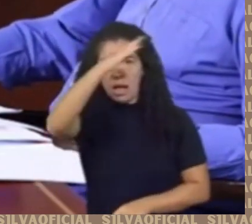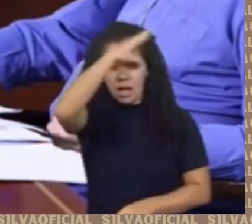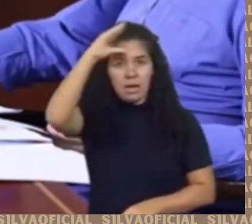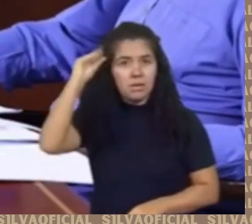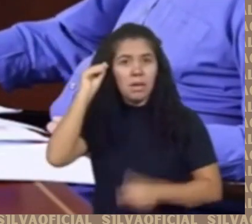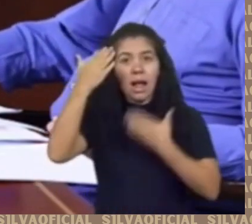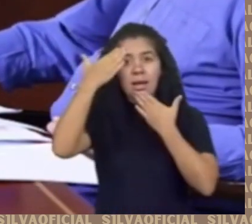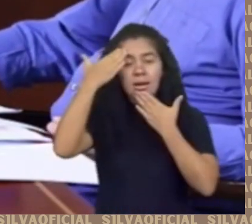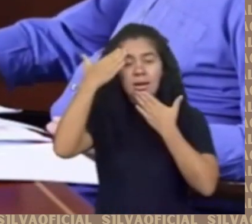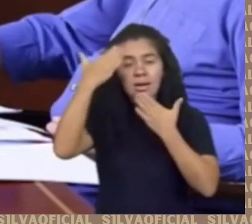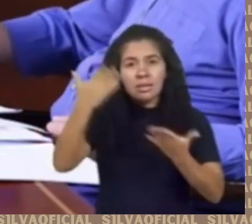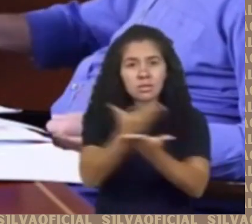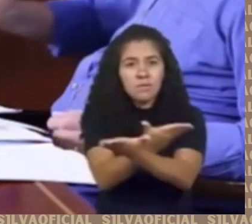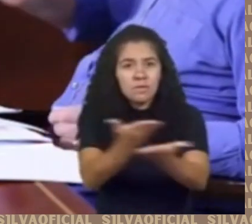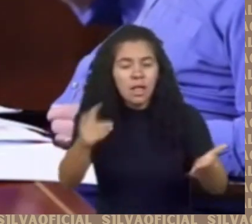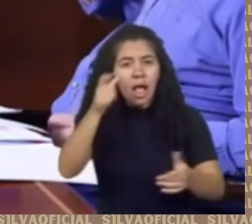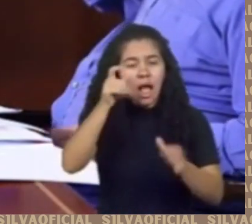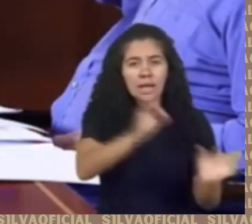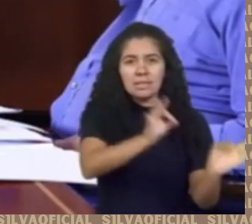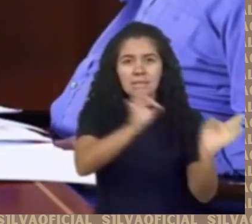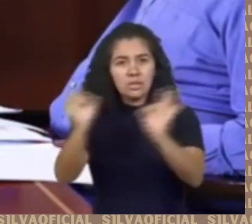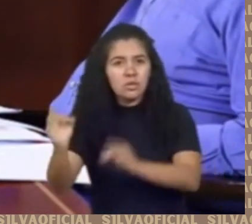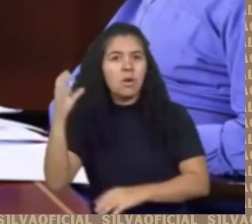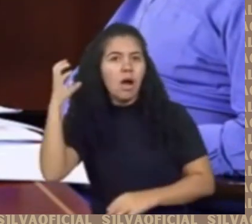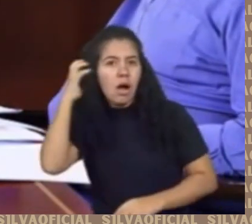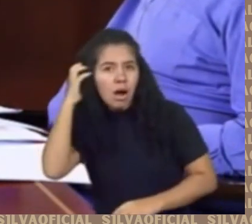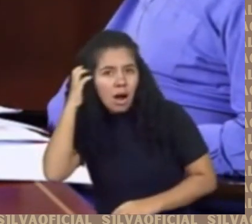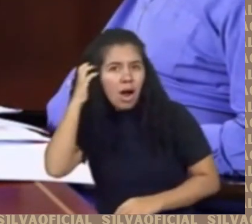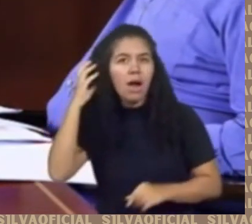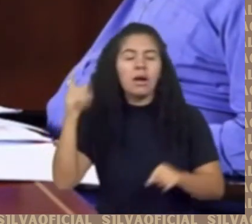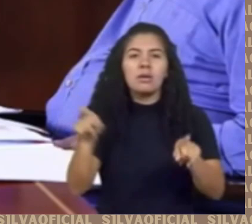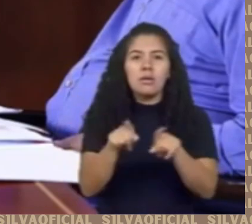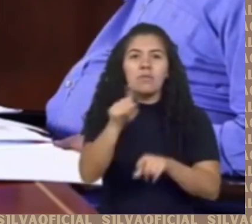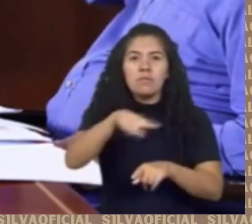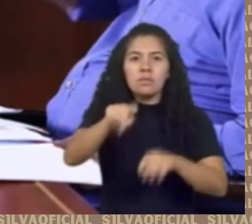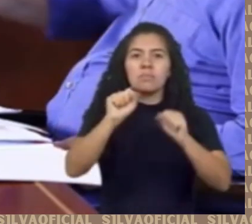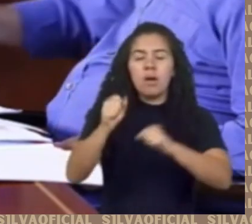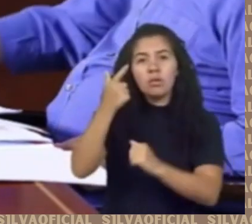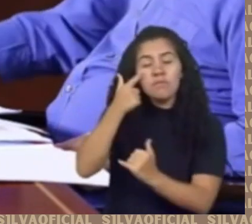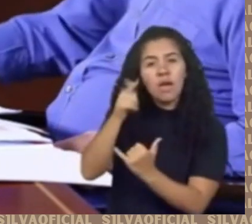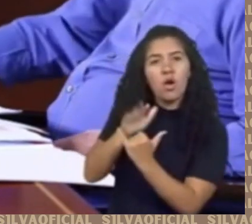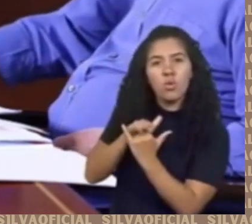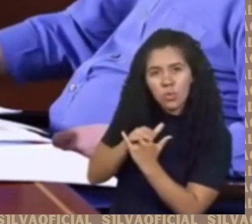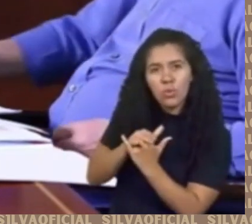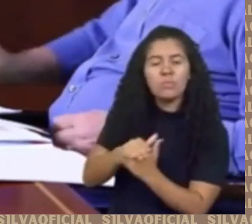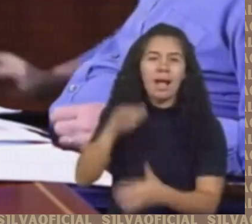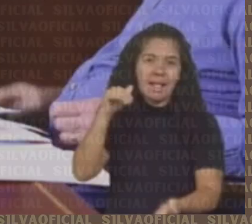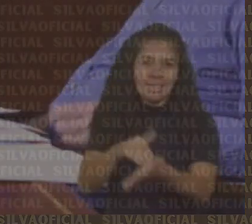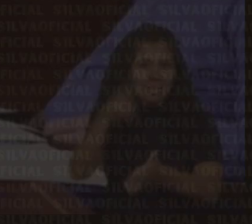aí também pelas rádios também pela pelo Spotify depois vocês podem ver pelo YouTube enfim até terça-feira que vem